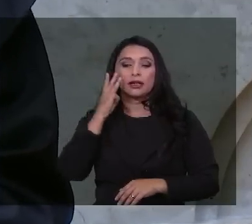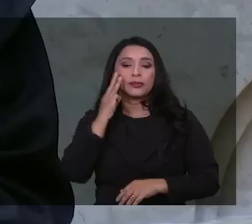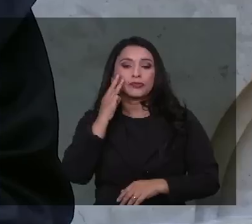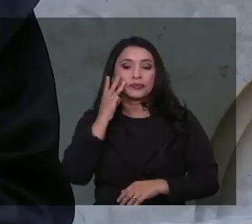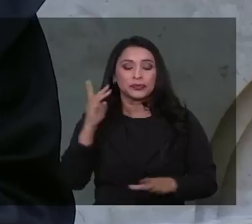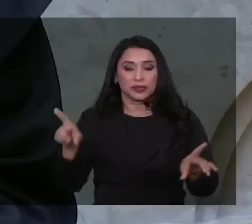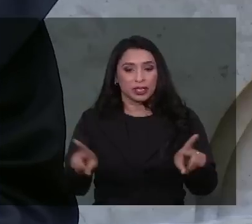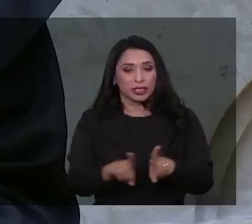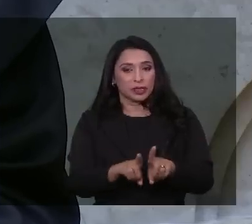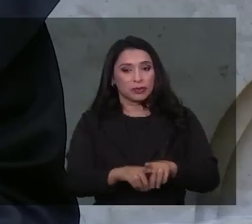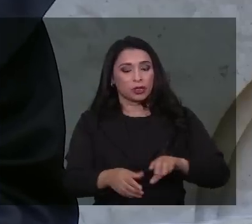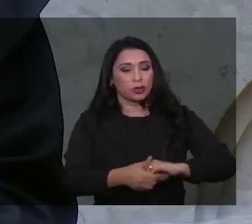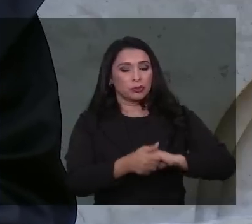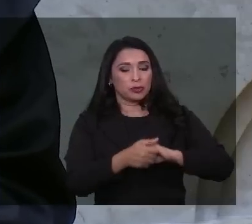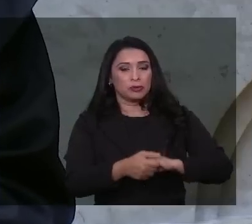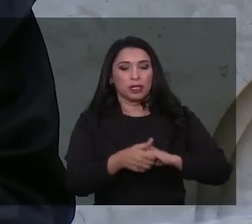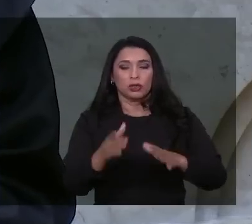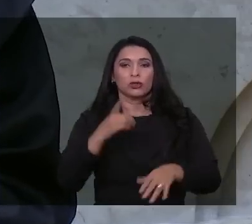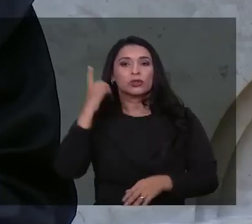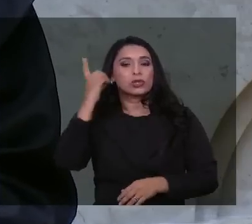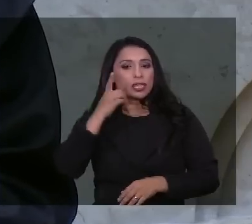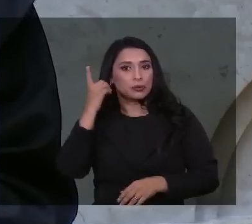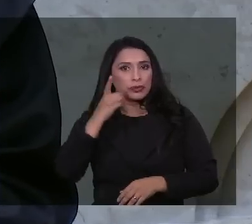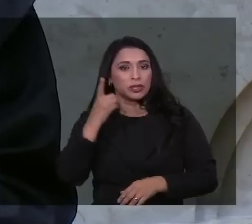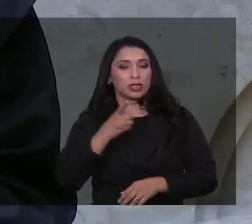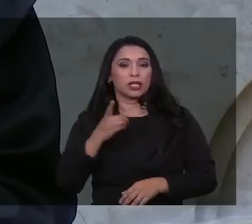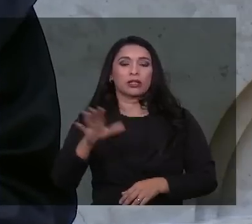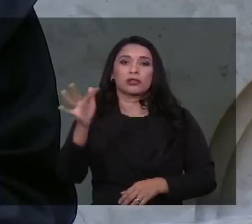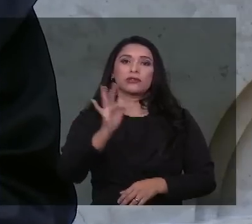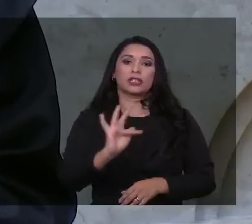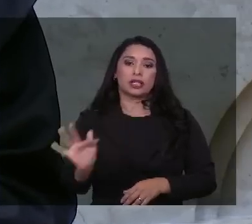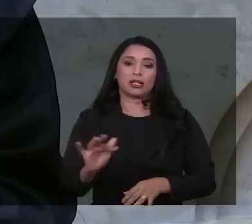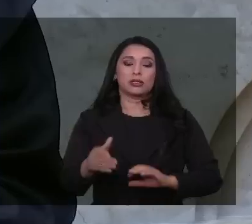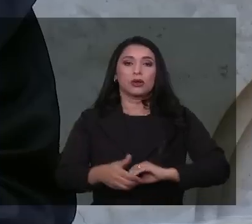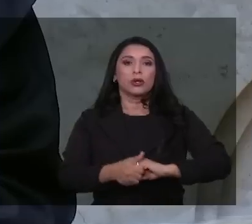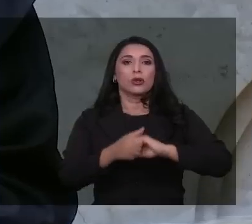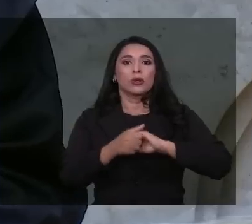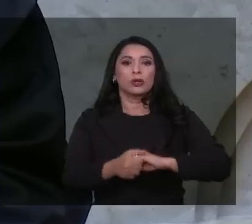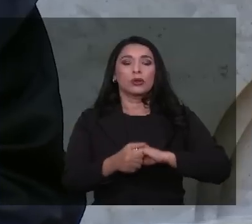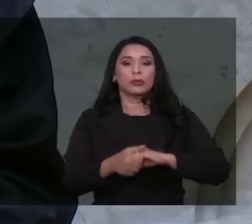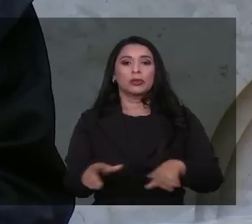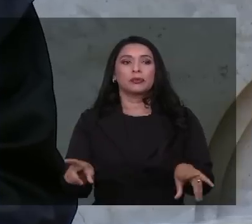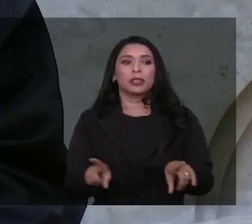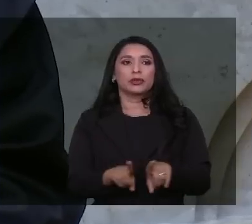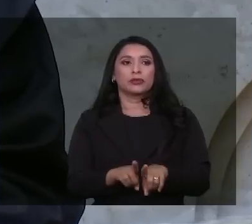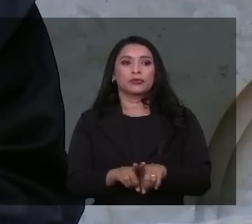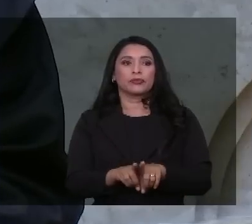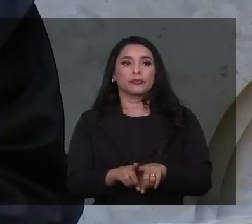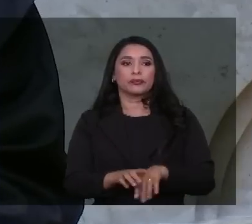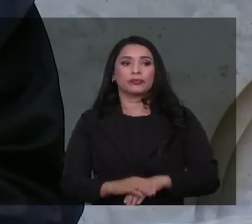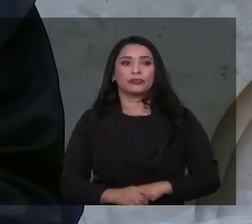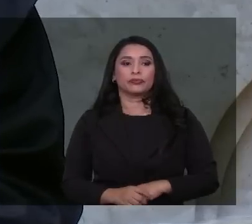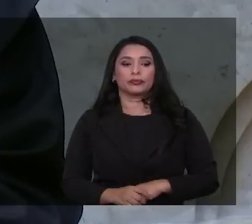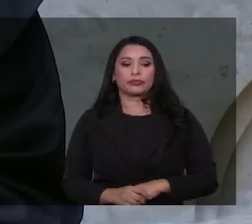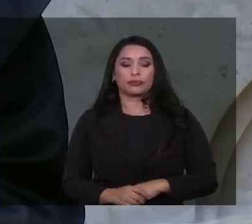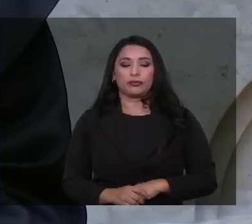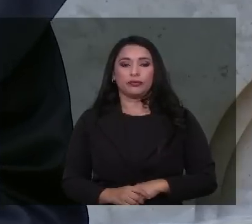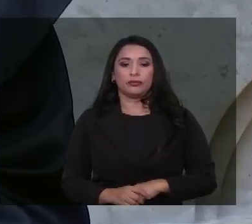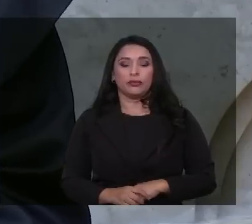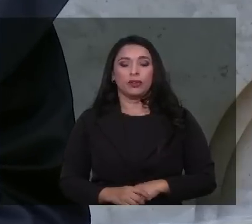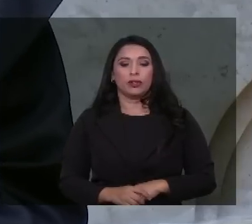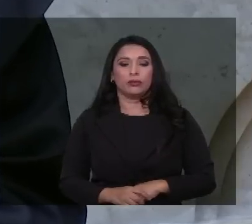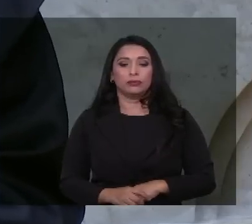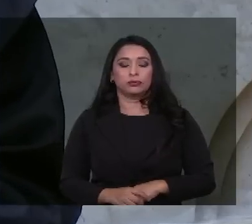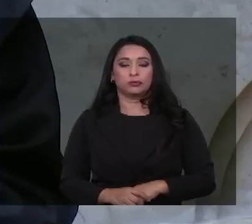as deputadas e os deputados federais. Cumprimento ainda a